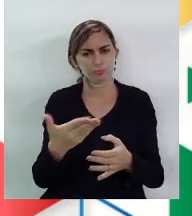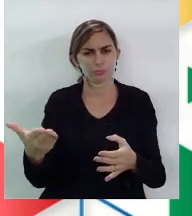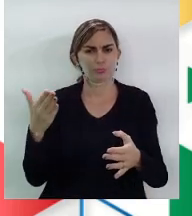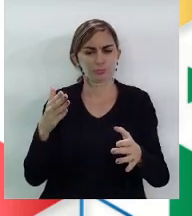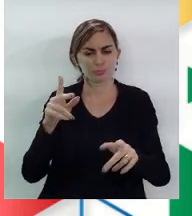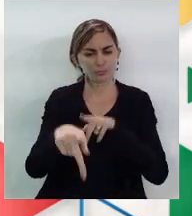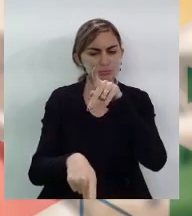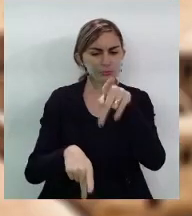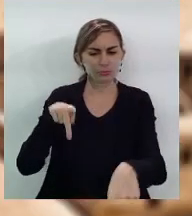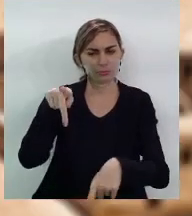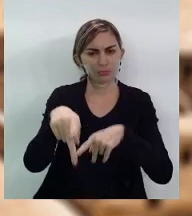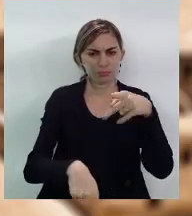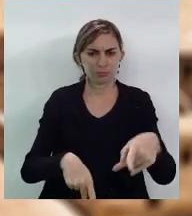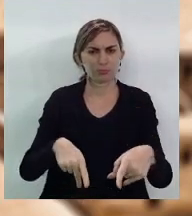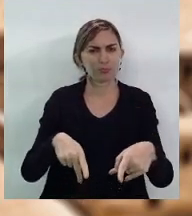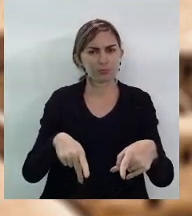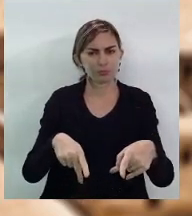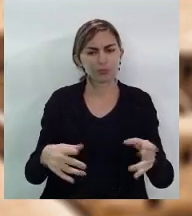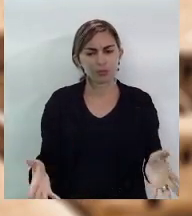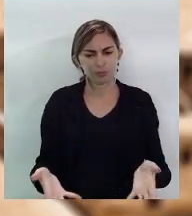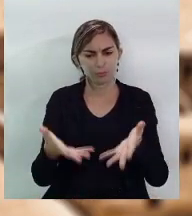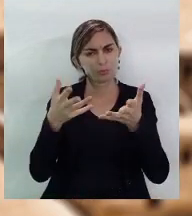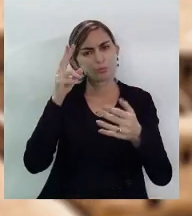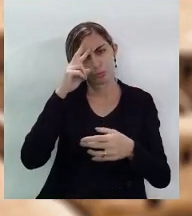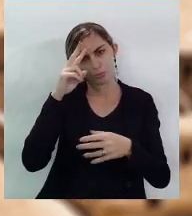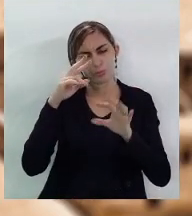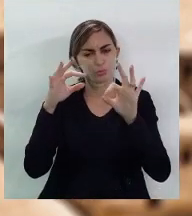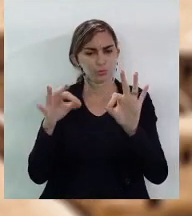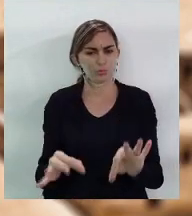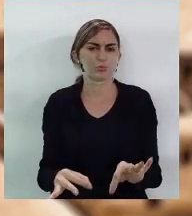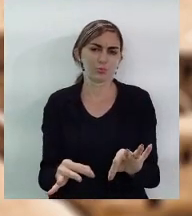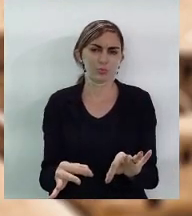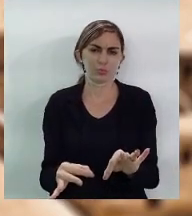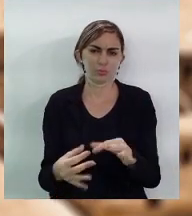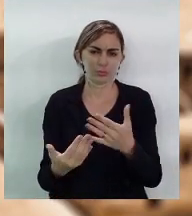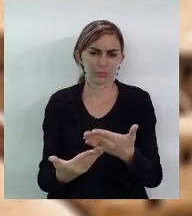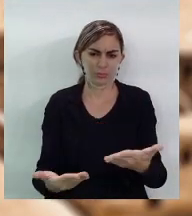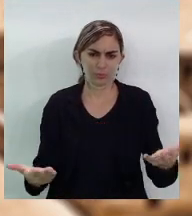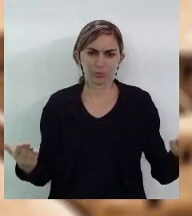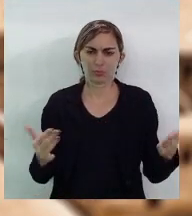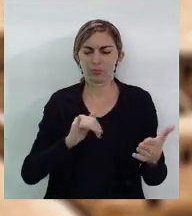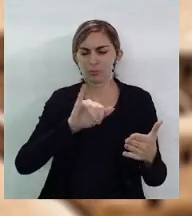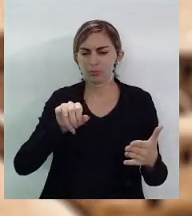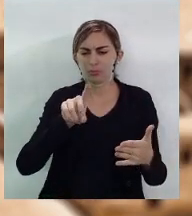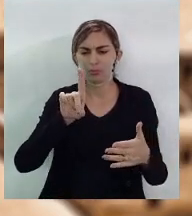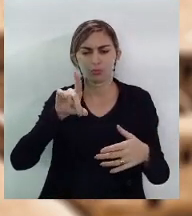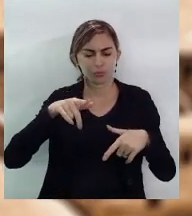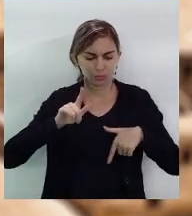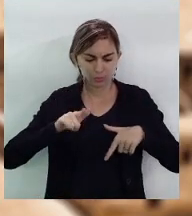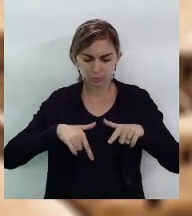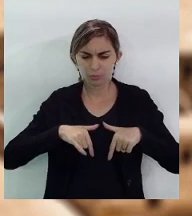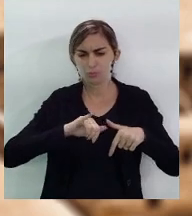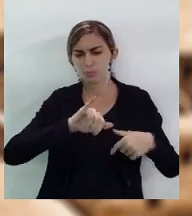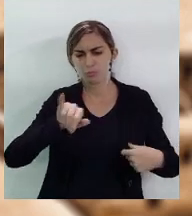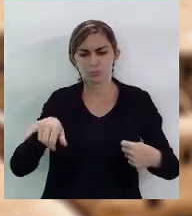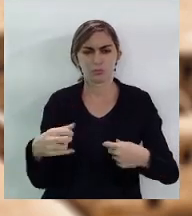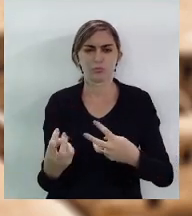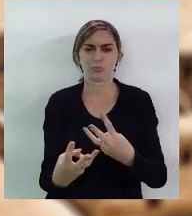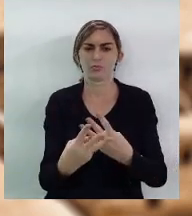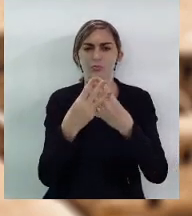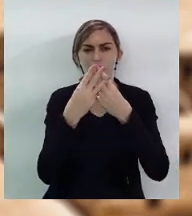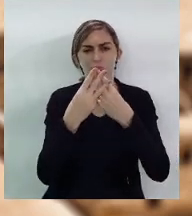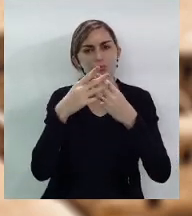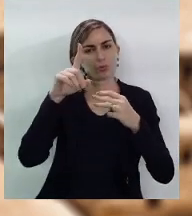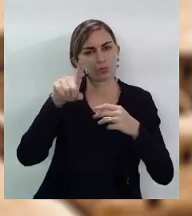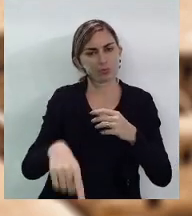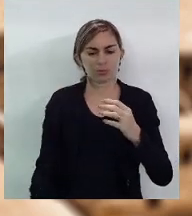seu povo. Aí está em destaque justamente pela essa questão. Para os judeus, o Javé, certo?